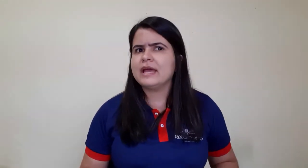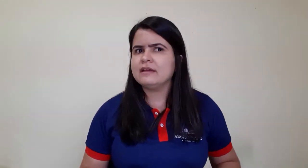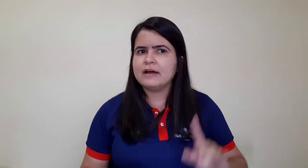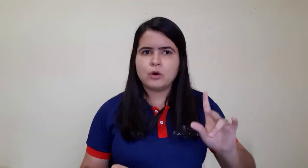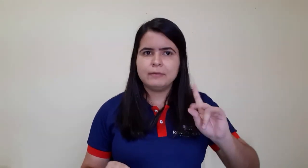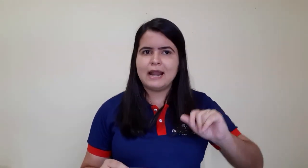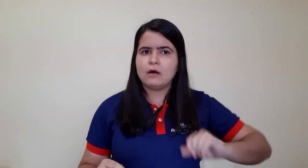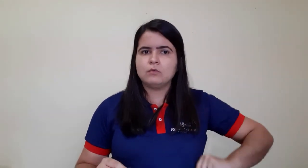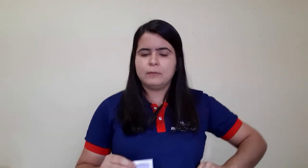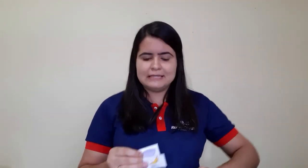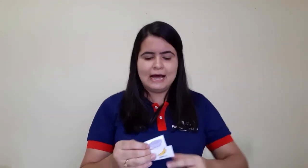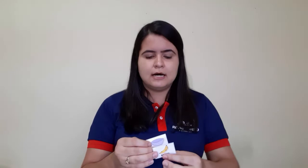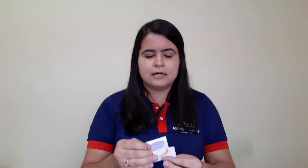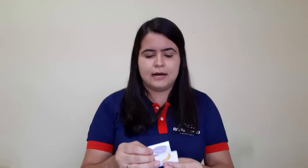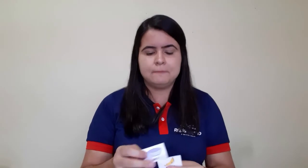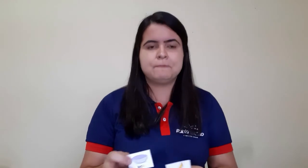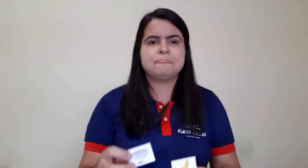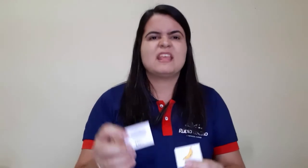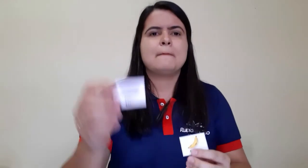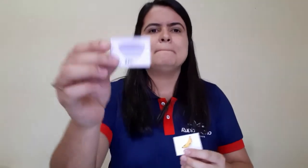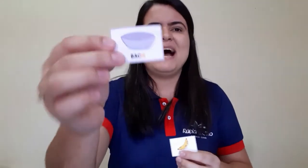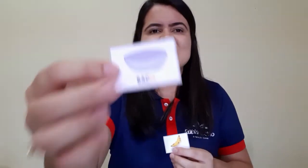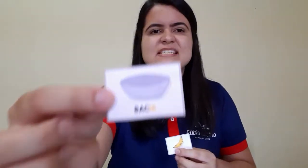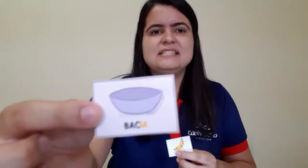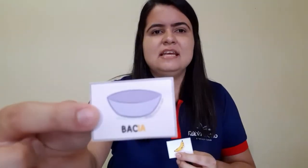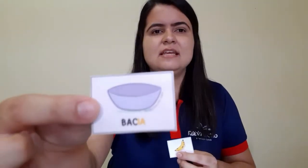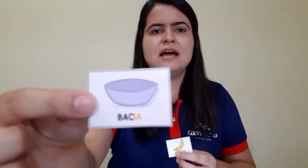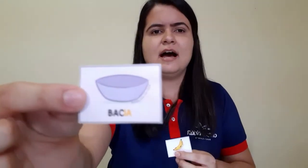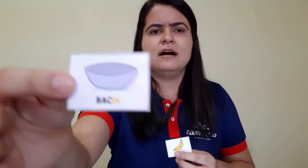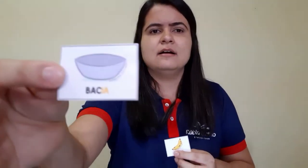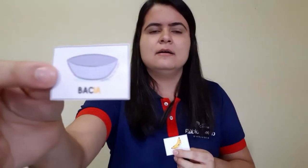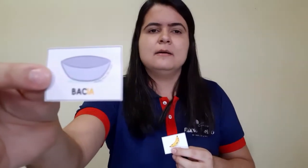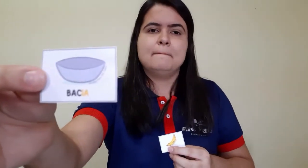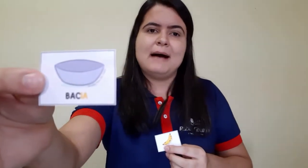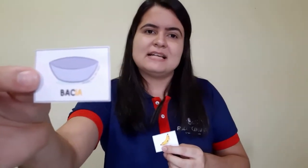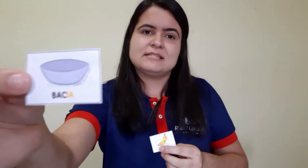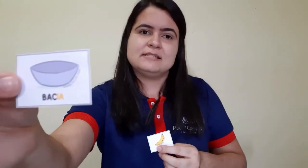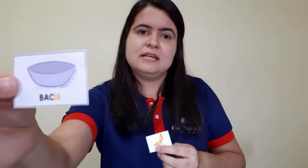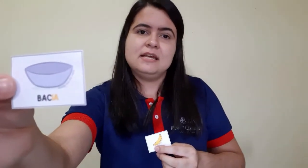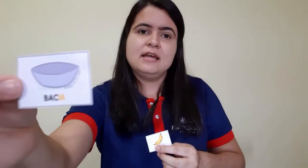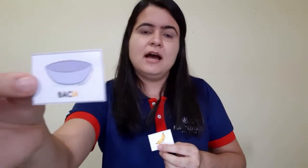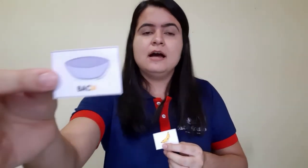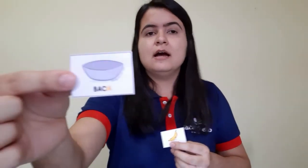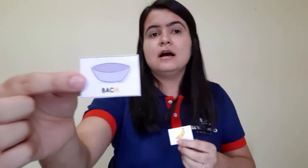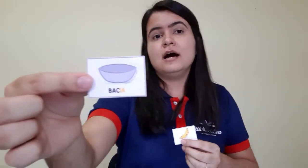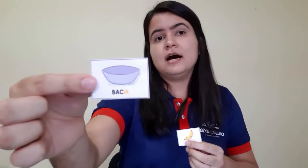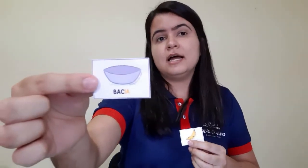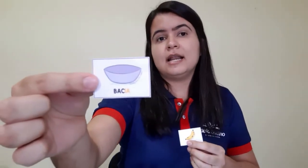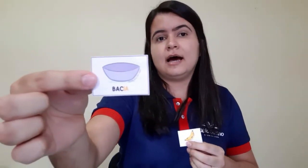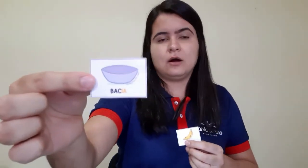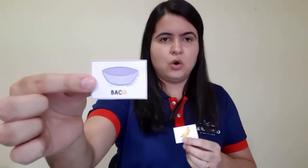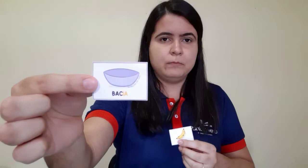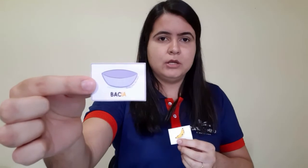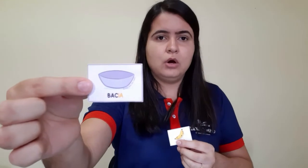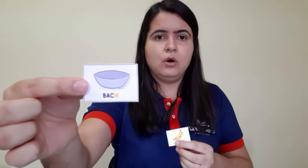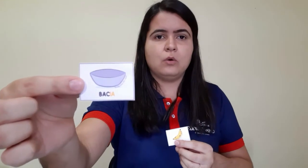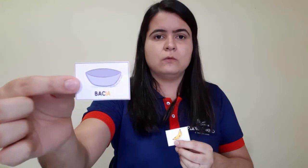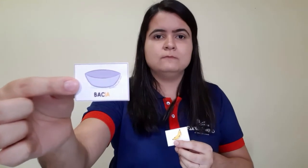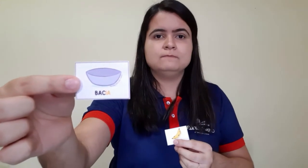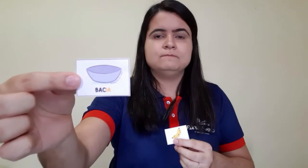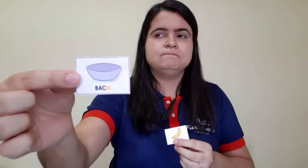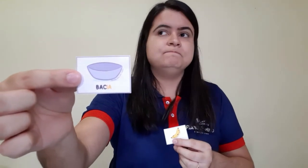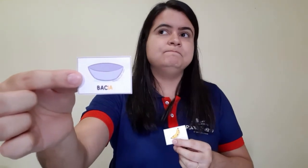ver o que que vai combinar com o nome da Ana. Bacia. Bacia, Ana.